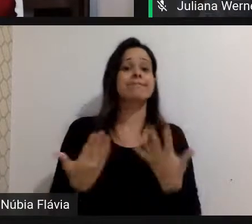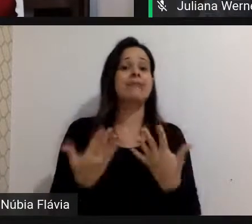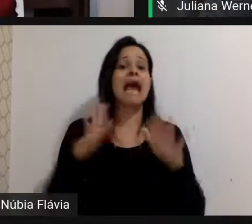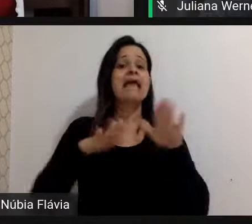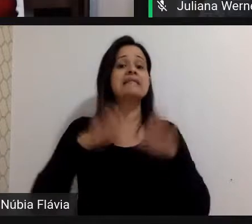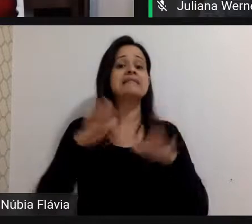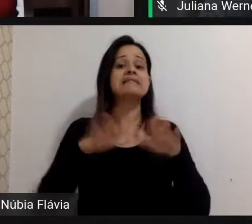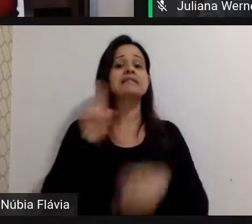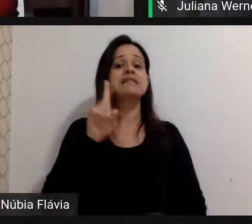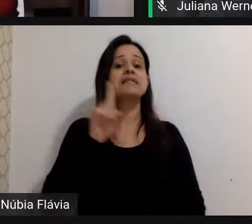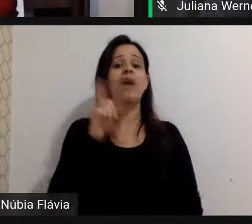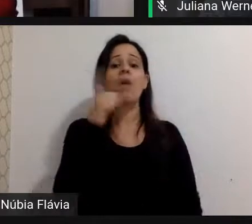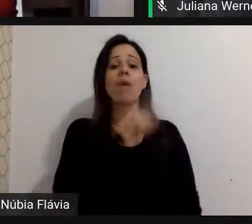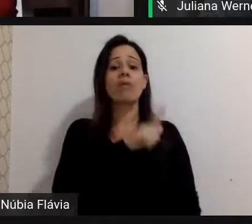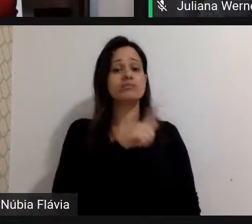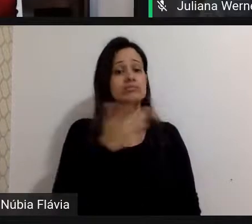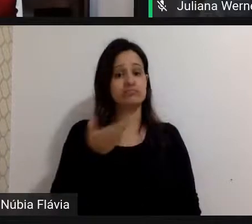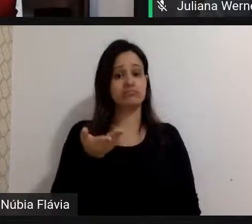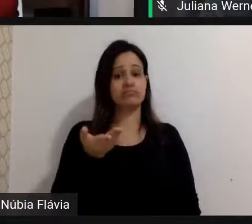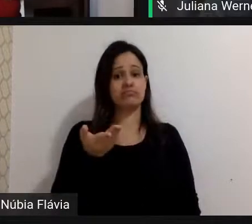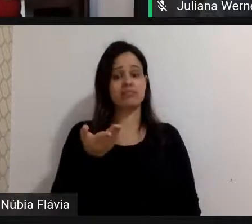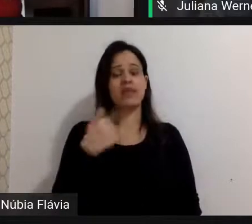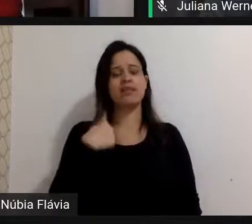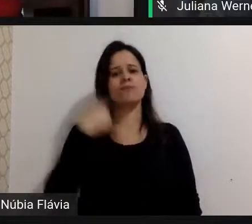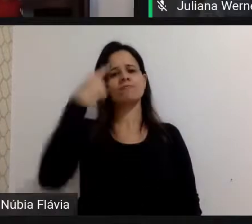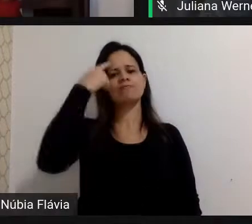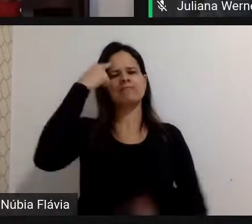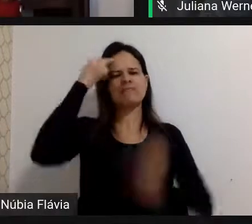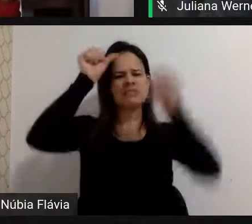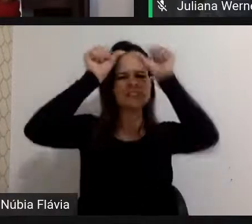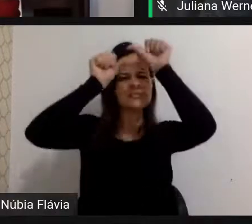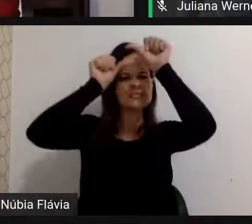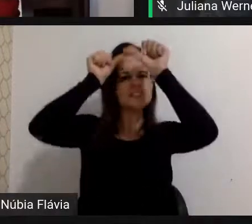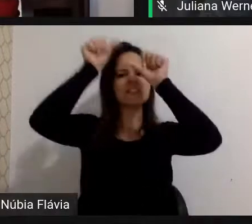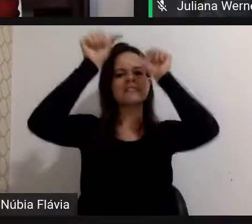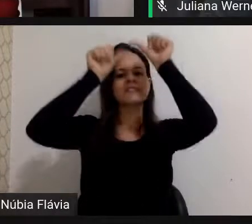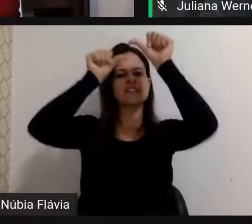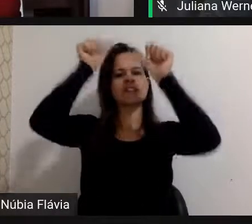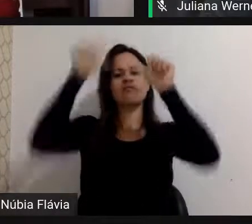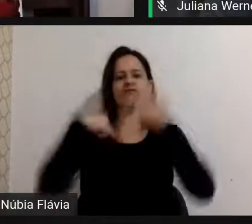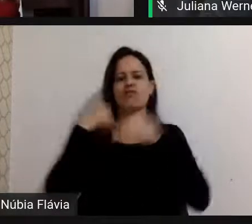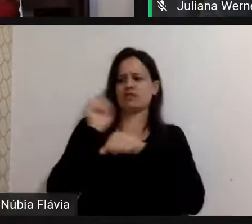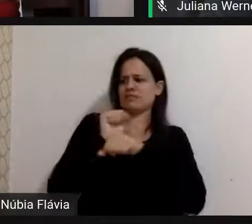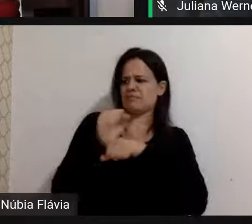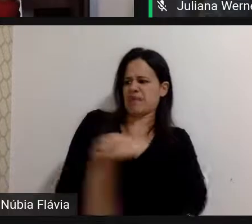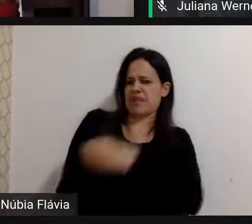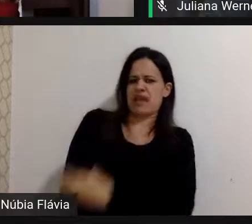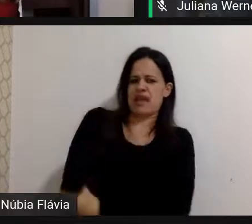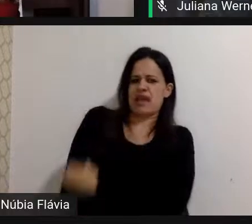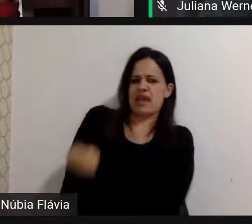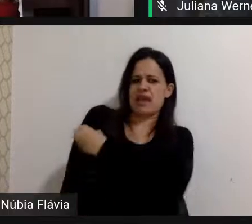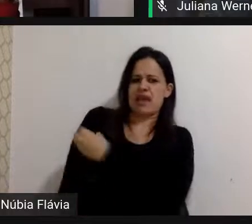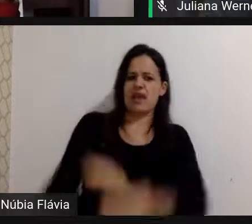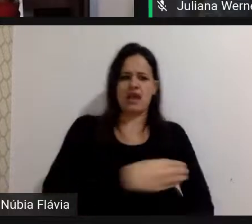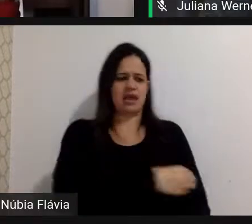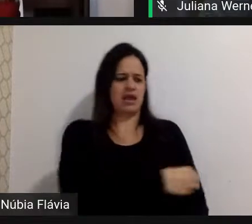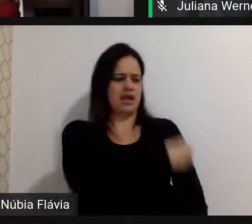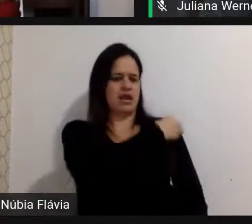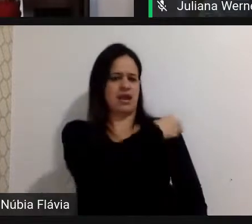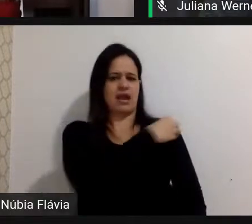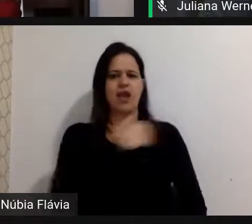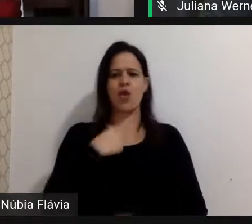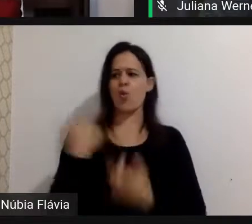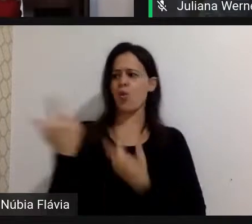poderia existir. E quando eu mudei, quando eu entendi que eu realmente percebi que eu nunca ia ter uma vida igual a de uma pessoa com os 2